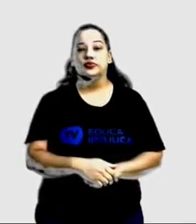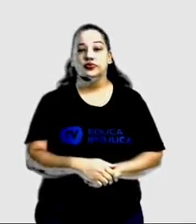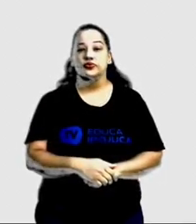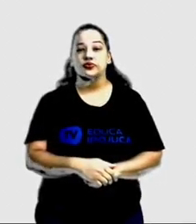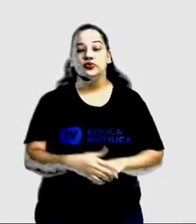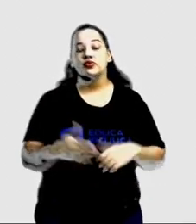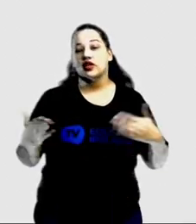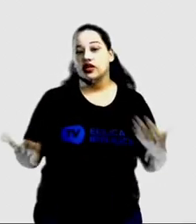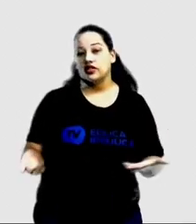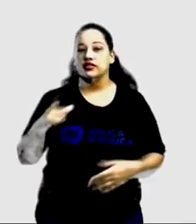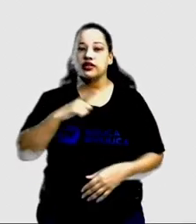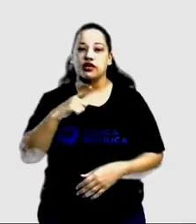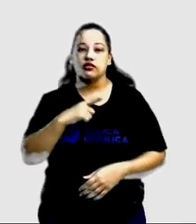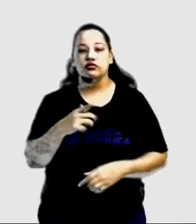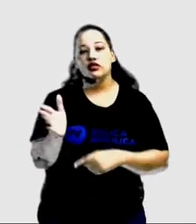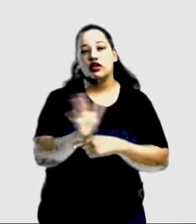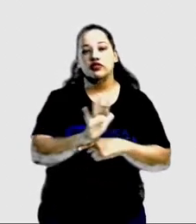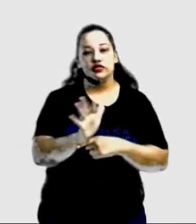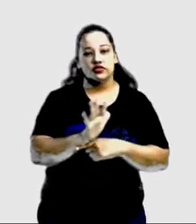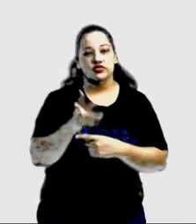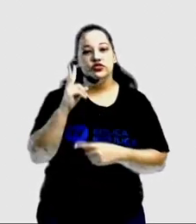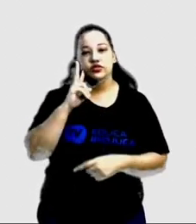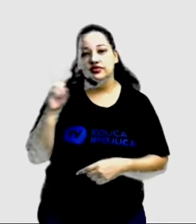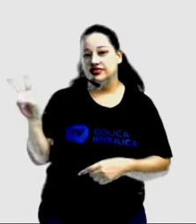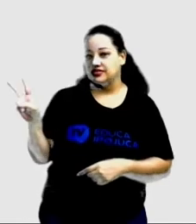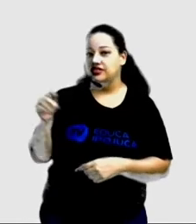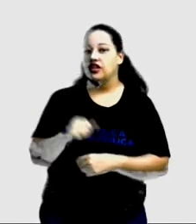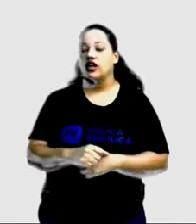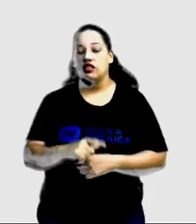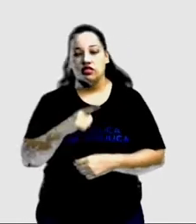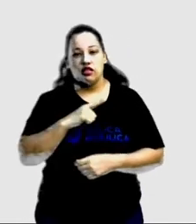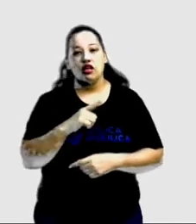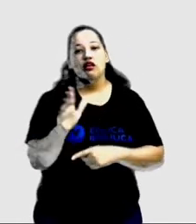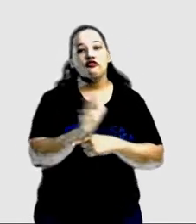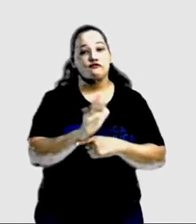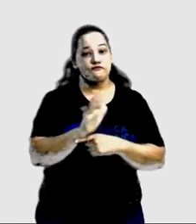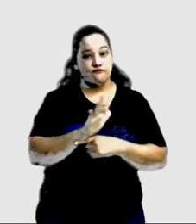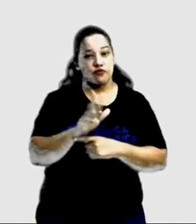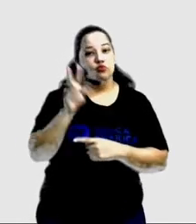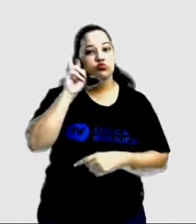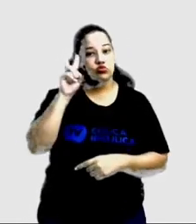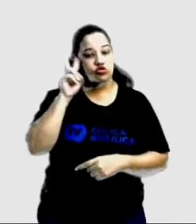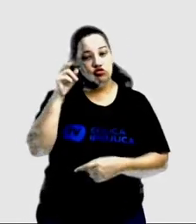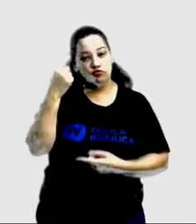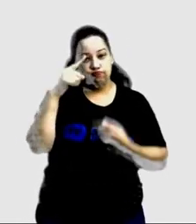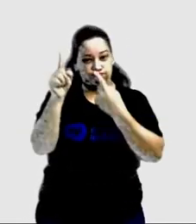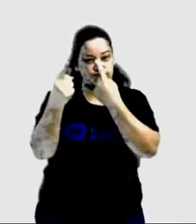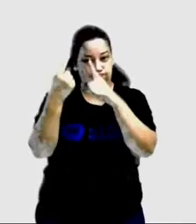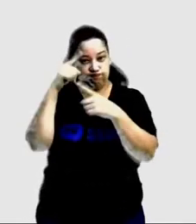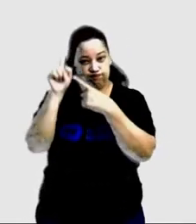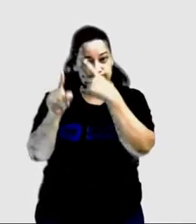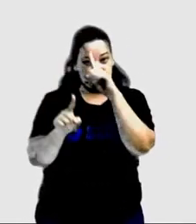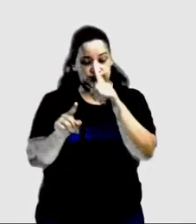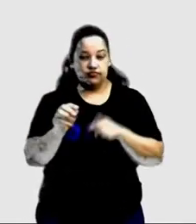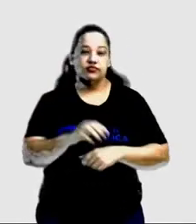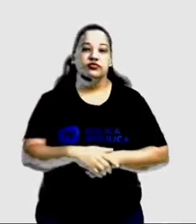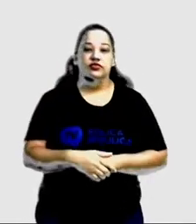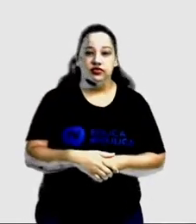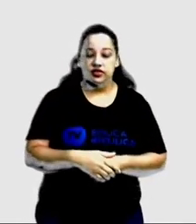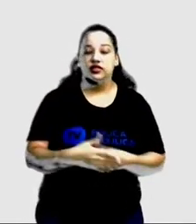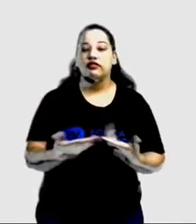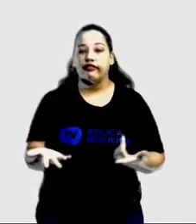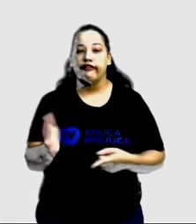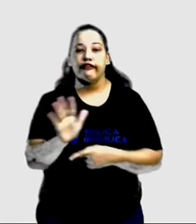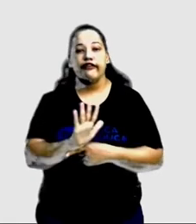Beleza. Então nós temos aqui os sci-fi, que são os filmes de ficção, certo? Onde o exemplo que eu coloquei aqui no quadro vai ser